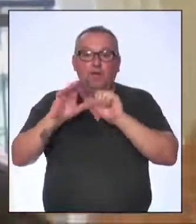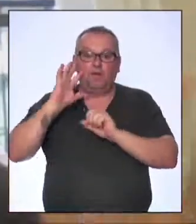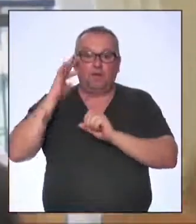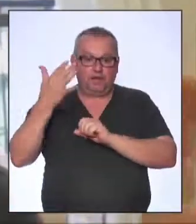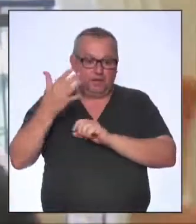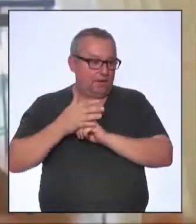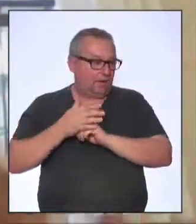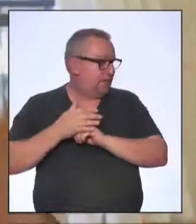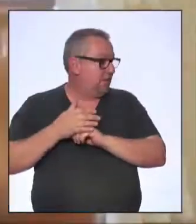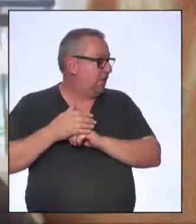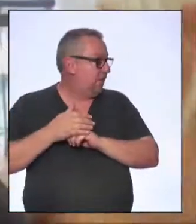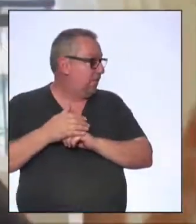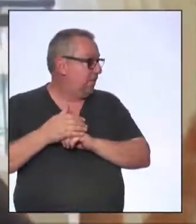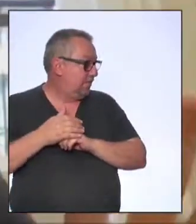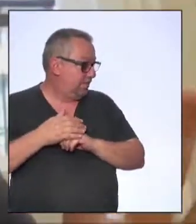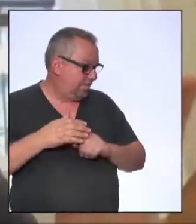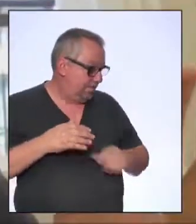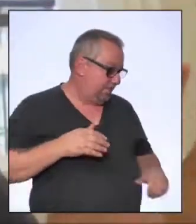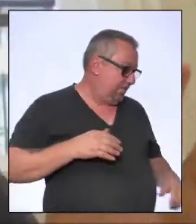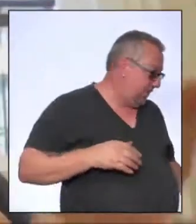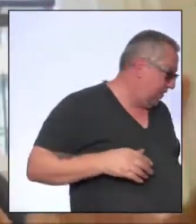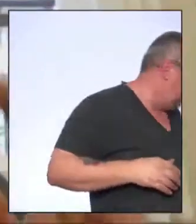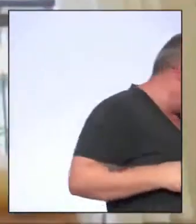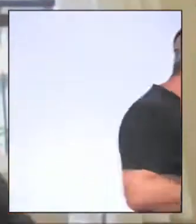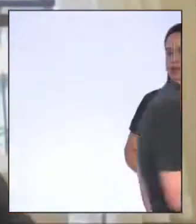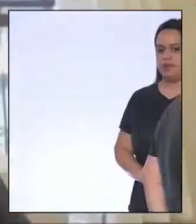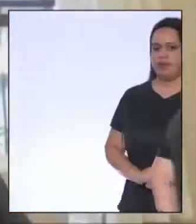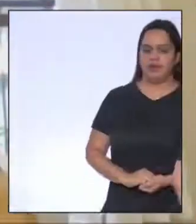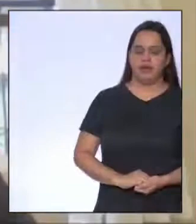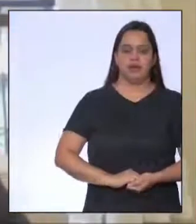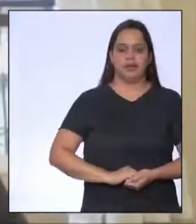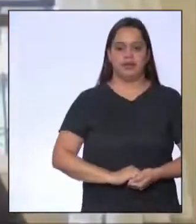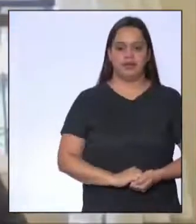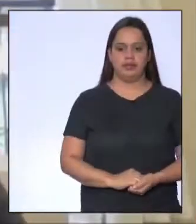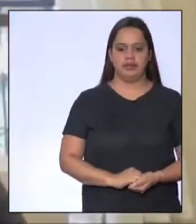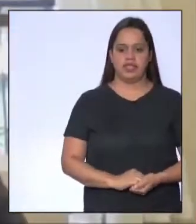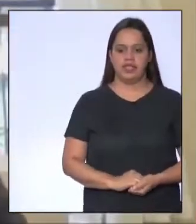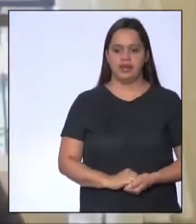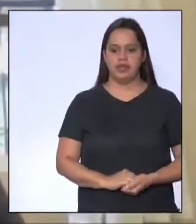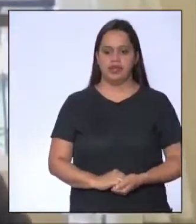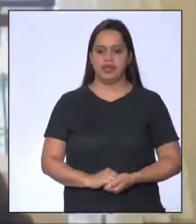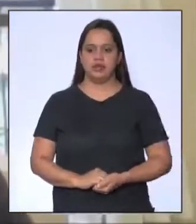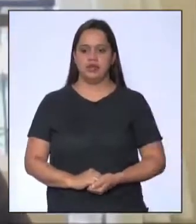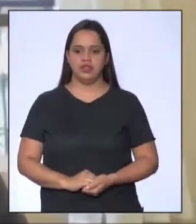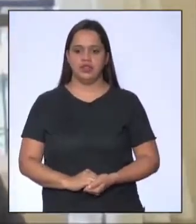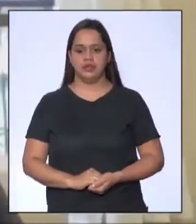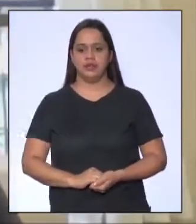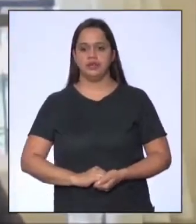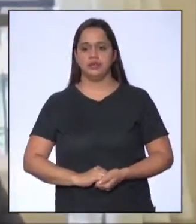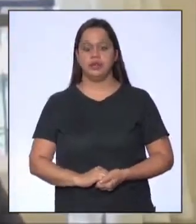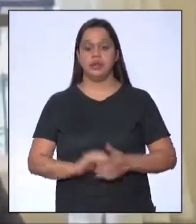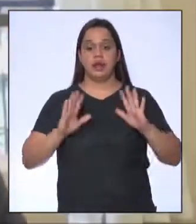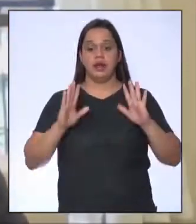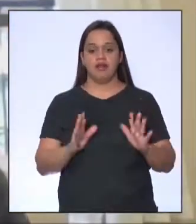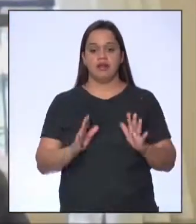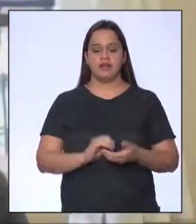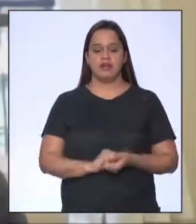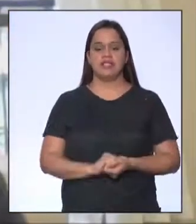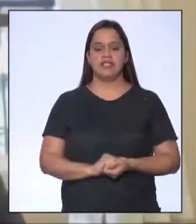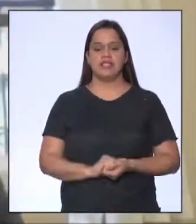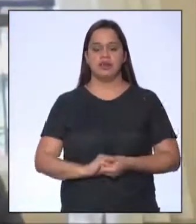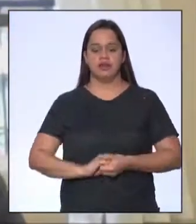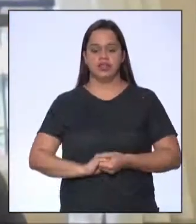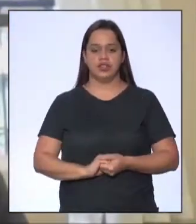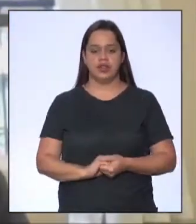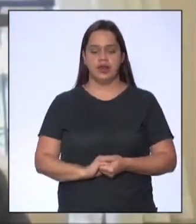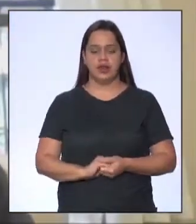somos psicólogos, não somos médicos, nada. Mas o escutar, às vezes, vale muito a pena. Essa tutoria, essa troca, vale a